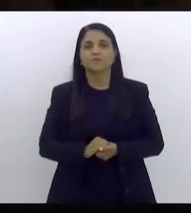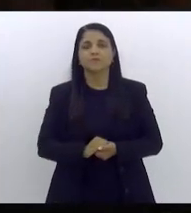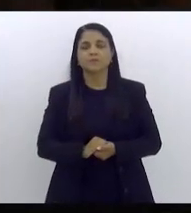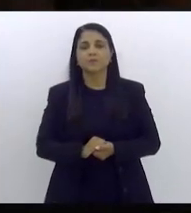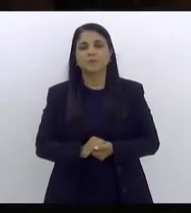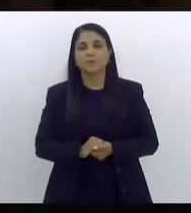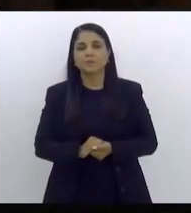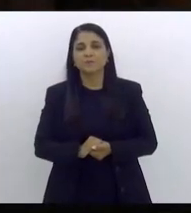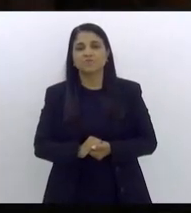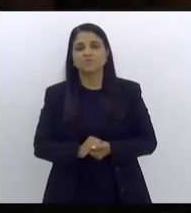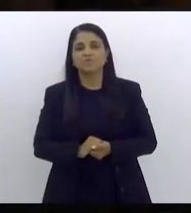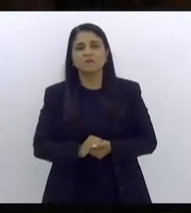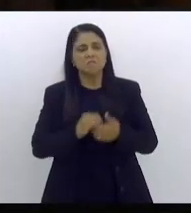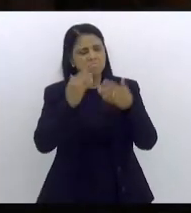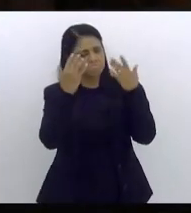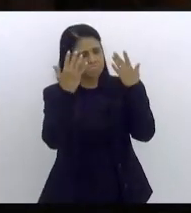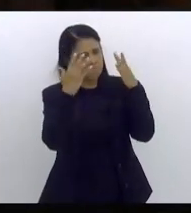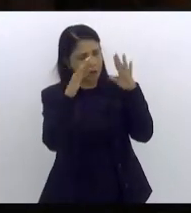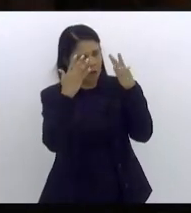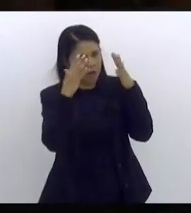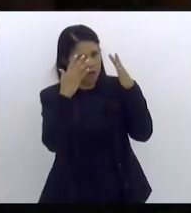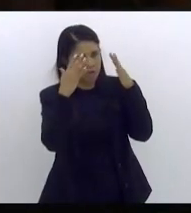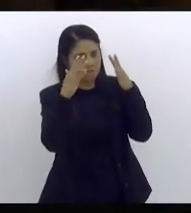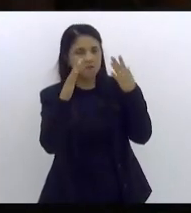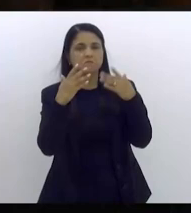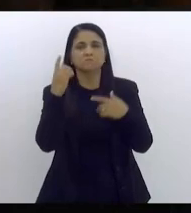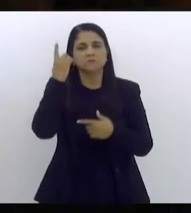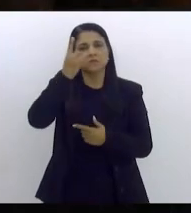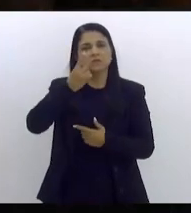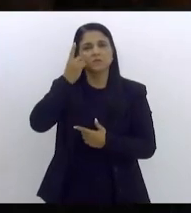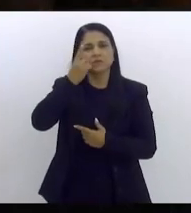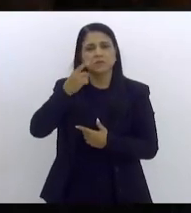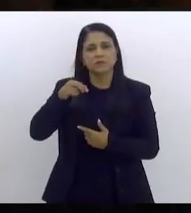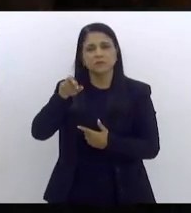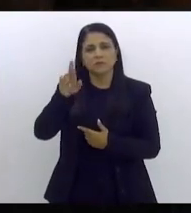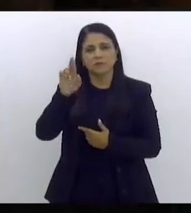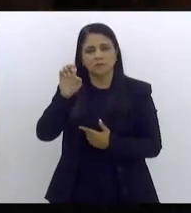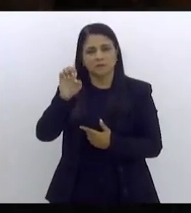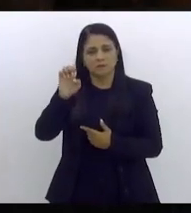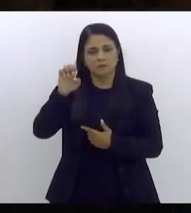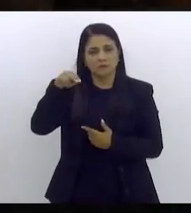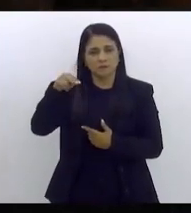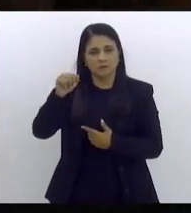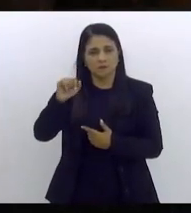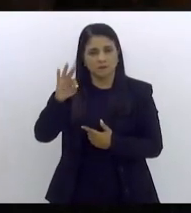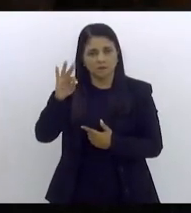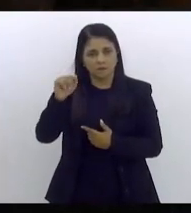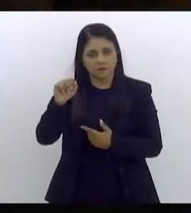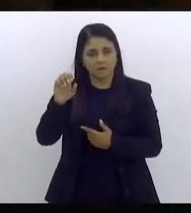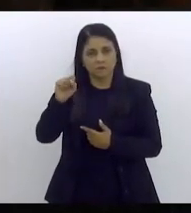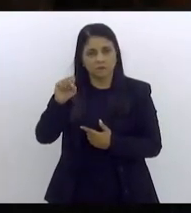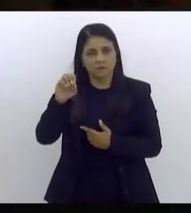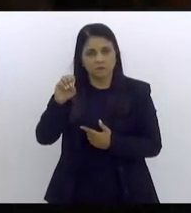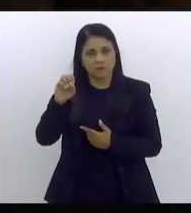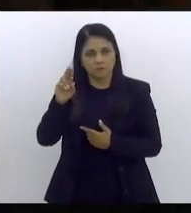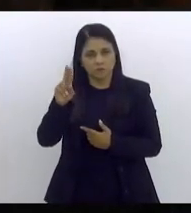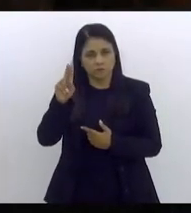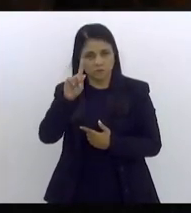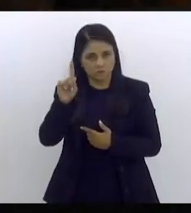Primeiro, parabenizar a deputada Renata Souza pela sua